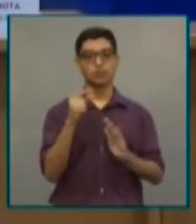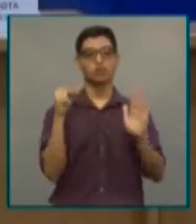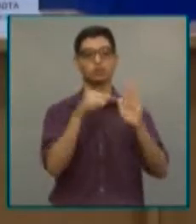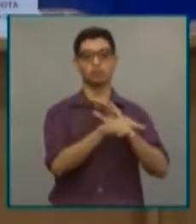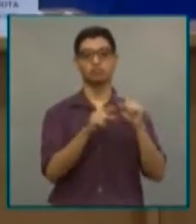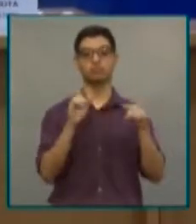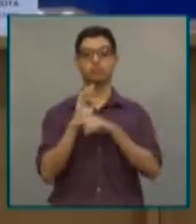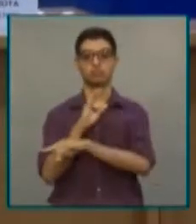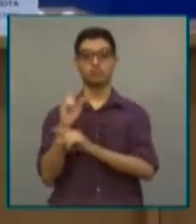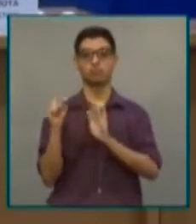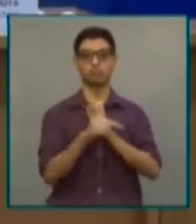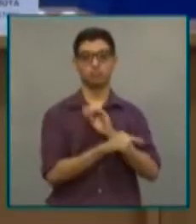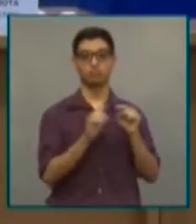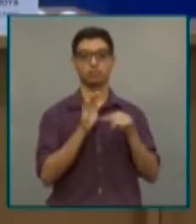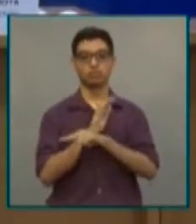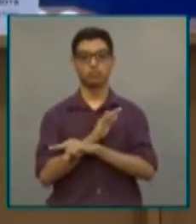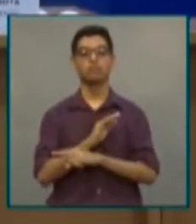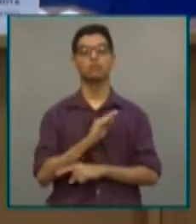sorteando o primeiro candidato.